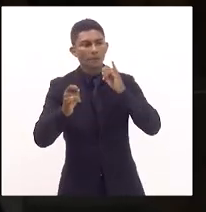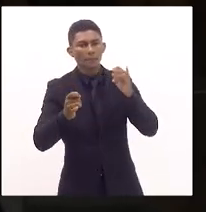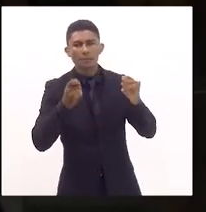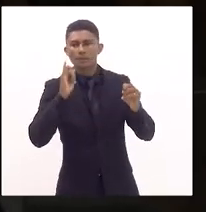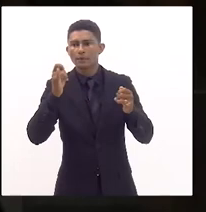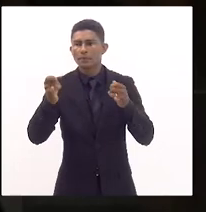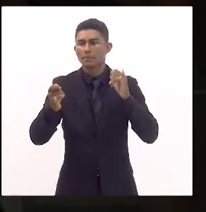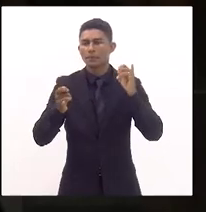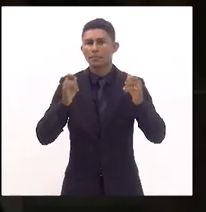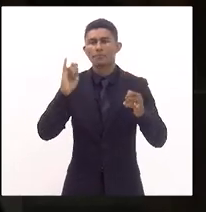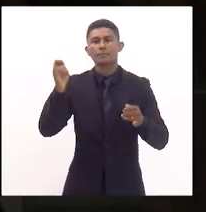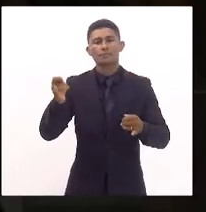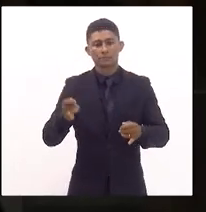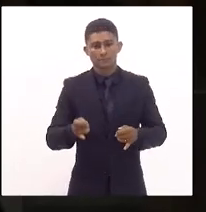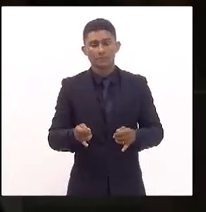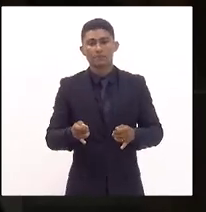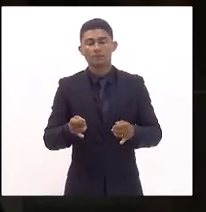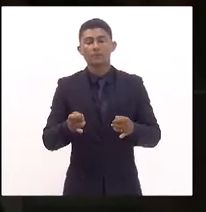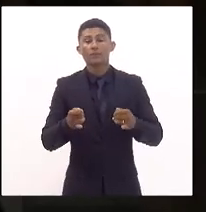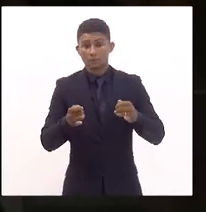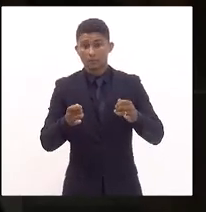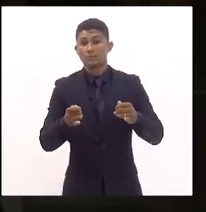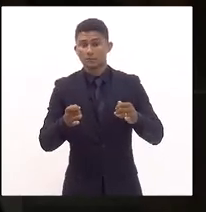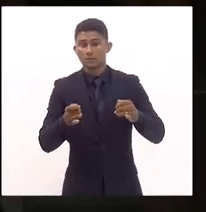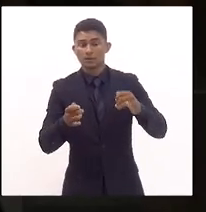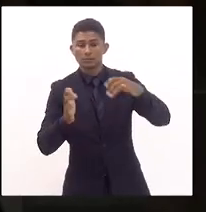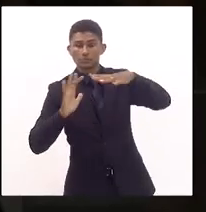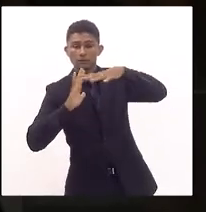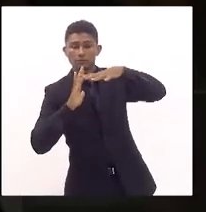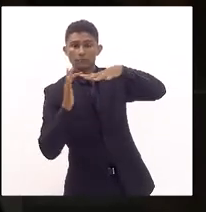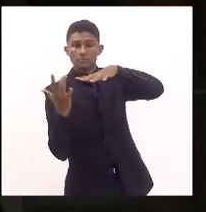o modo digital de comunicação,